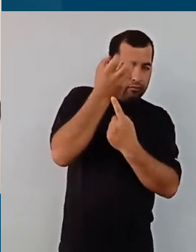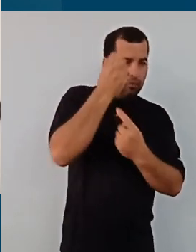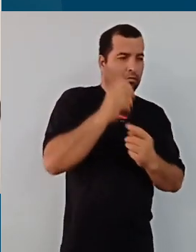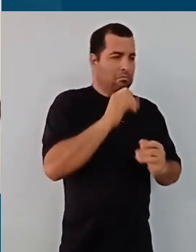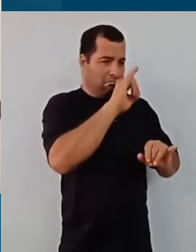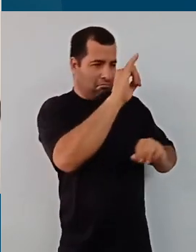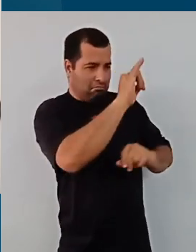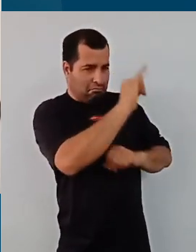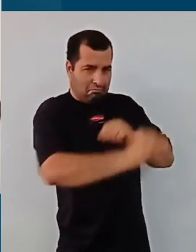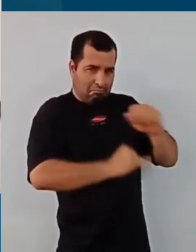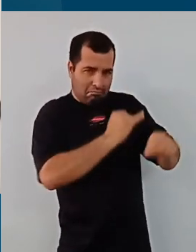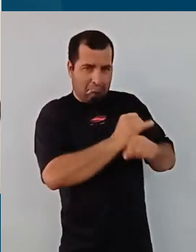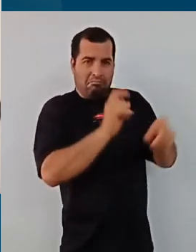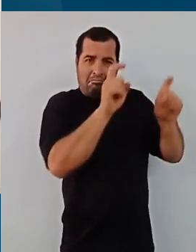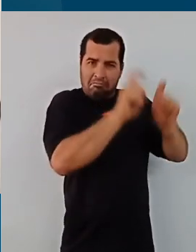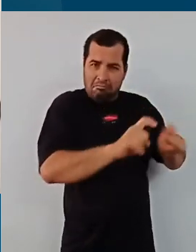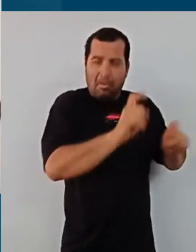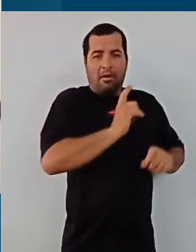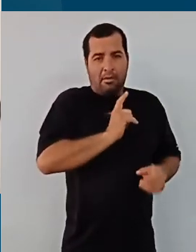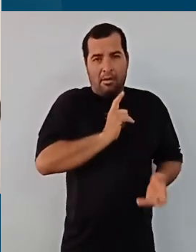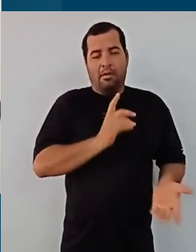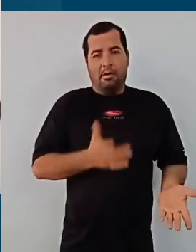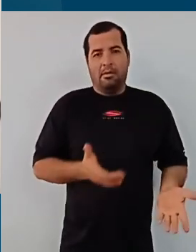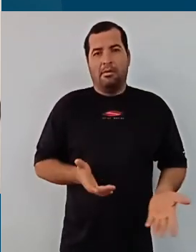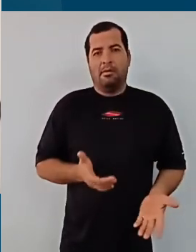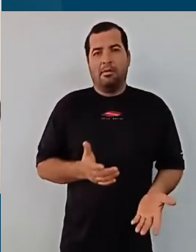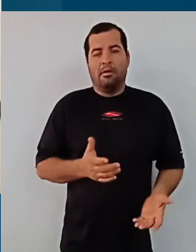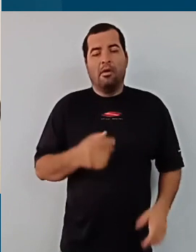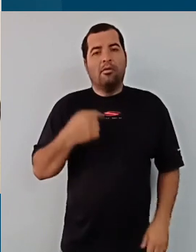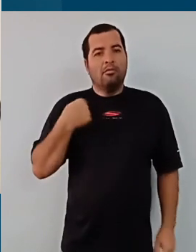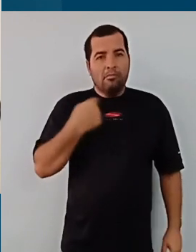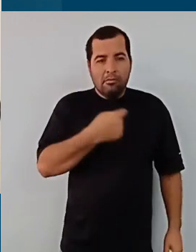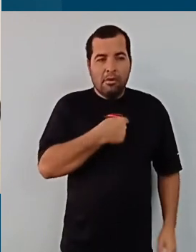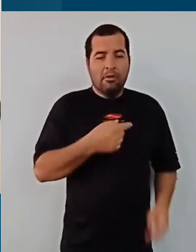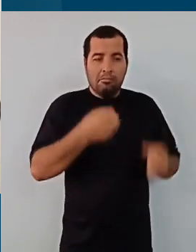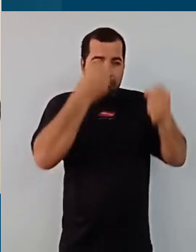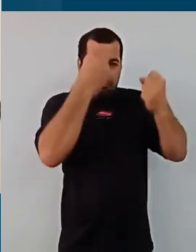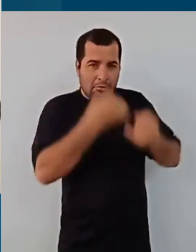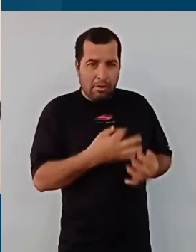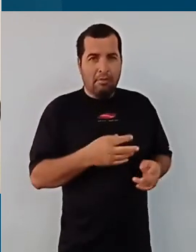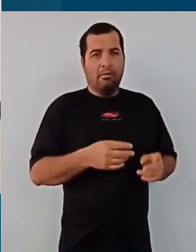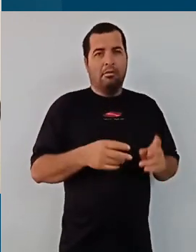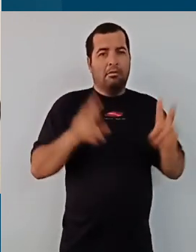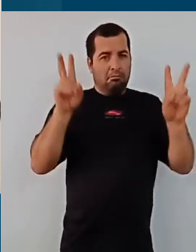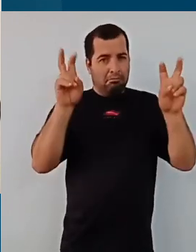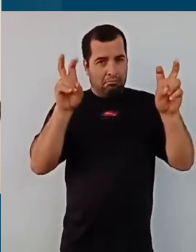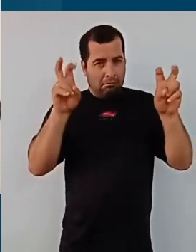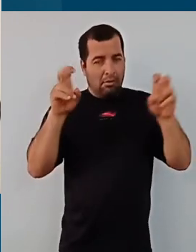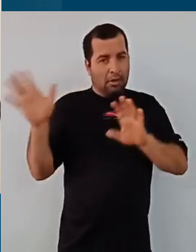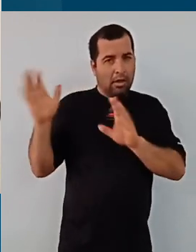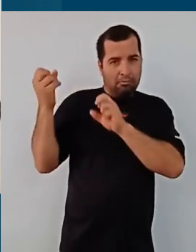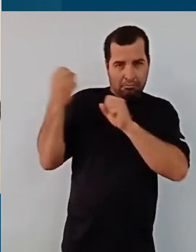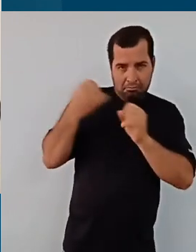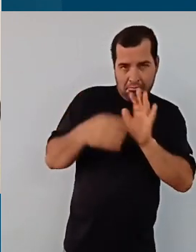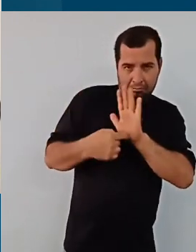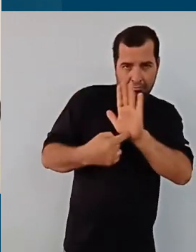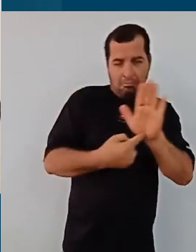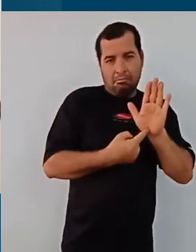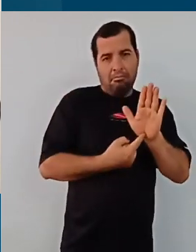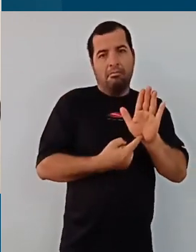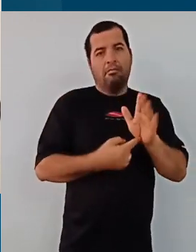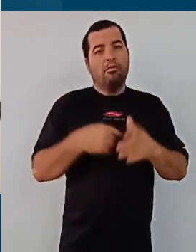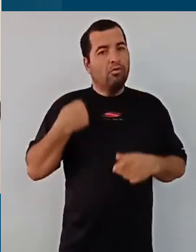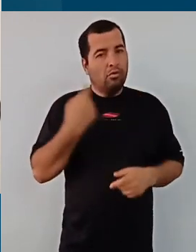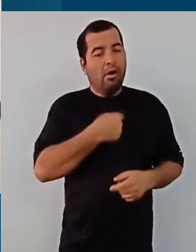mais, mas eu acho que nós estamos, eu estou agora me referindo a essas questões que a Eliane apresentou, diante de